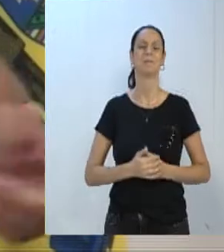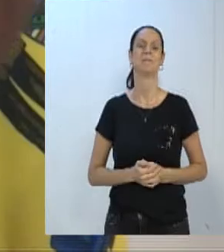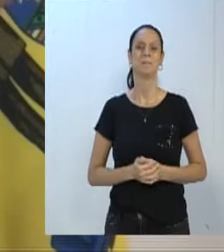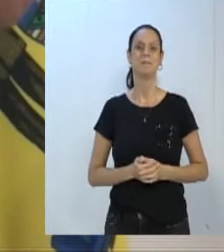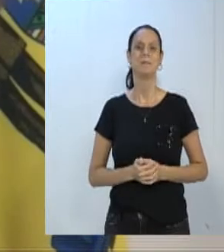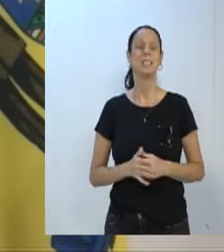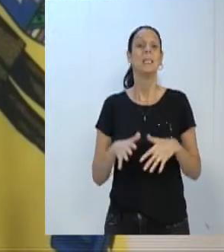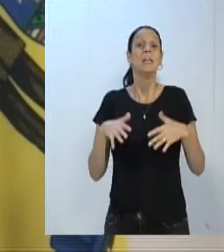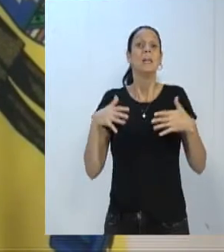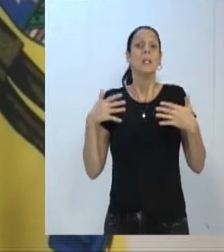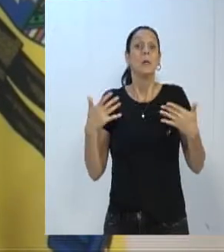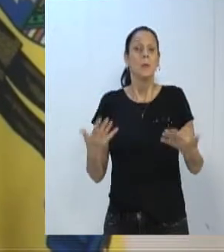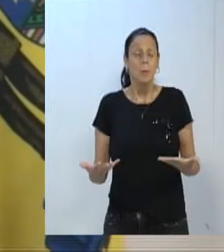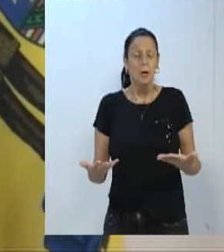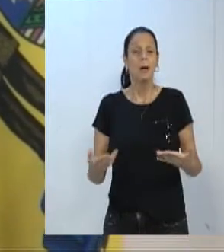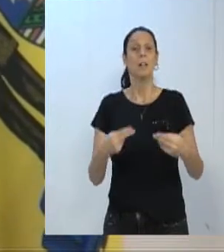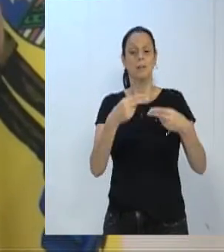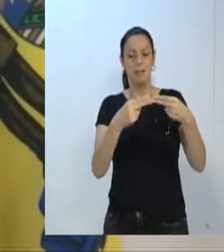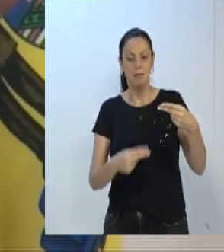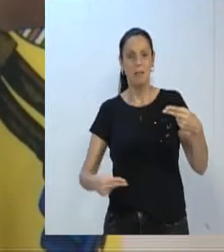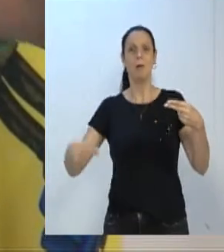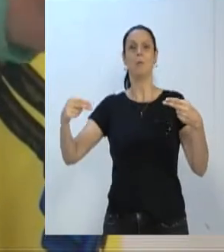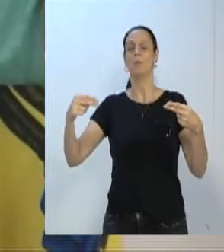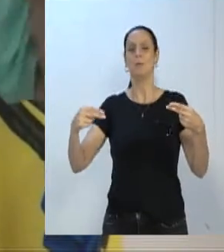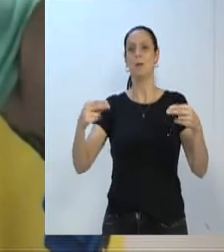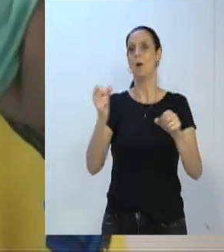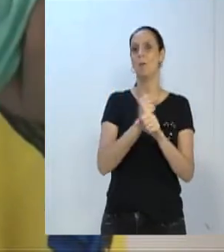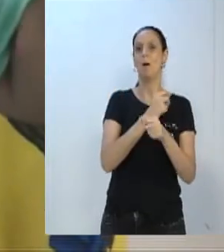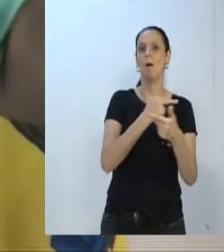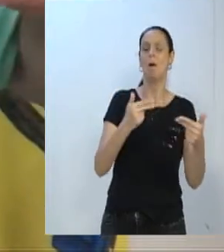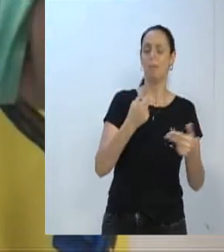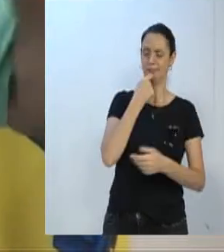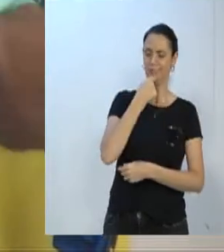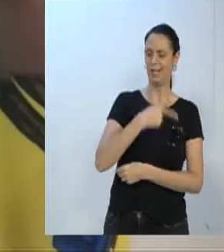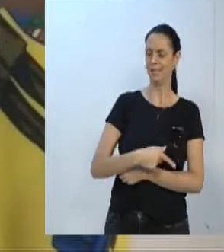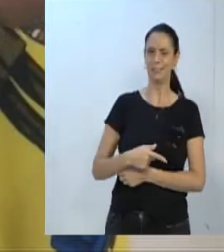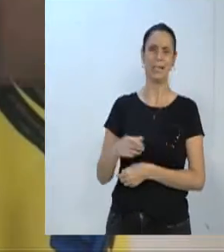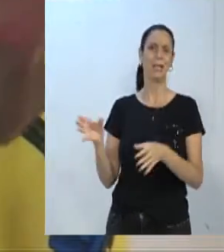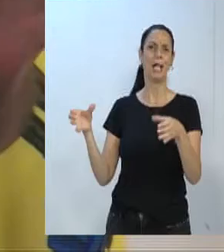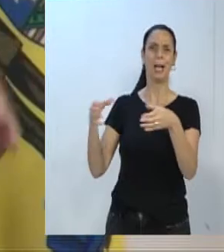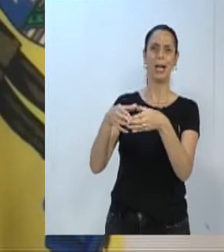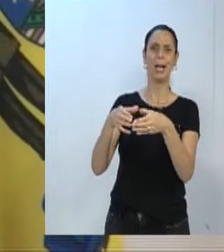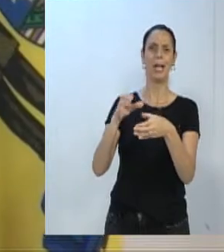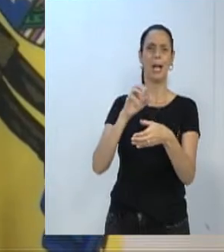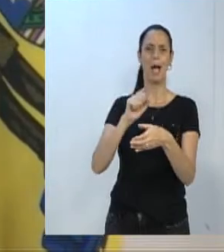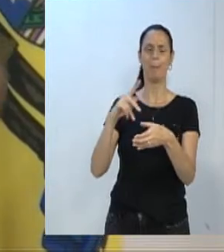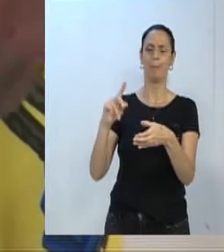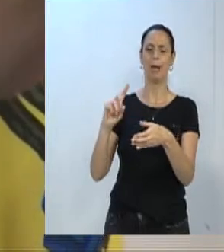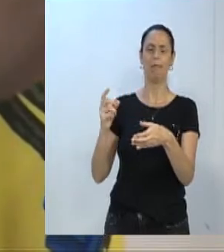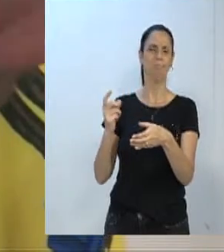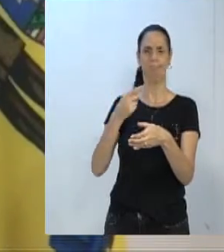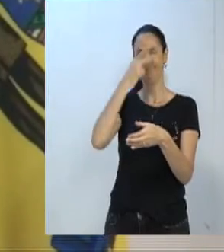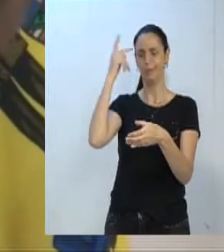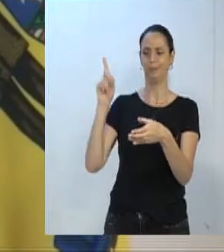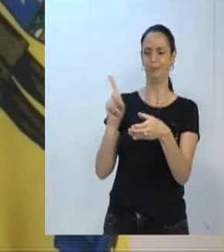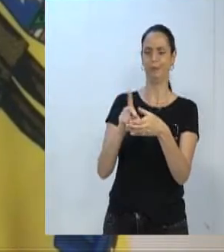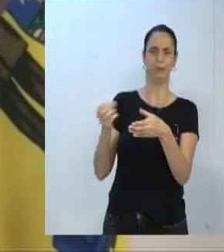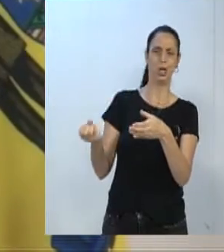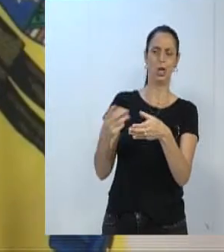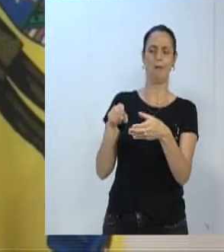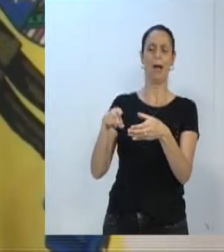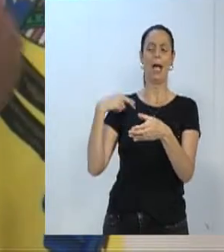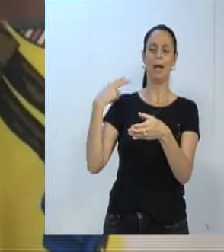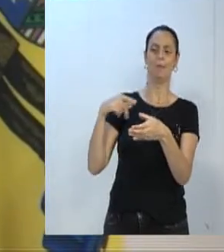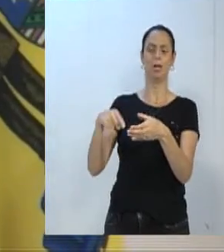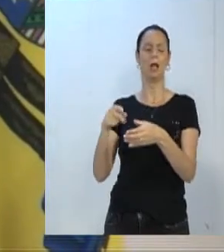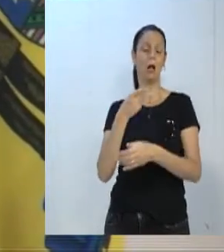e quando é inaugurado ah aparece um novo membro da pp Talvez um pré-candidato a vereador a vereador aí ele é o padrinho